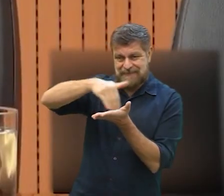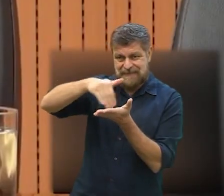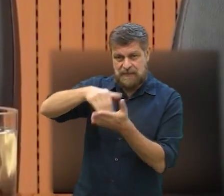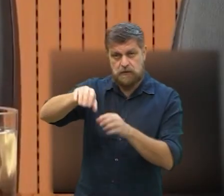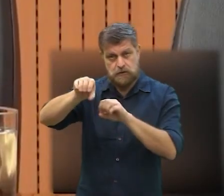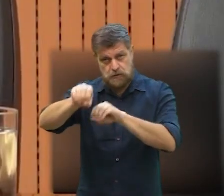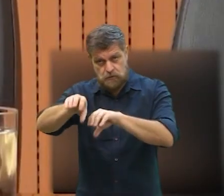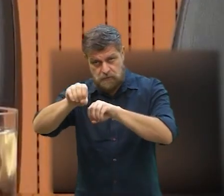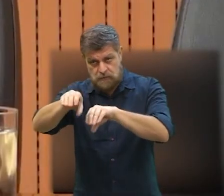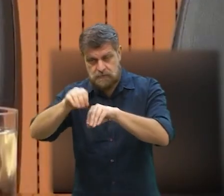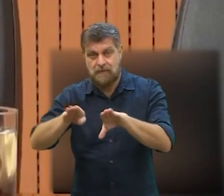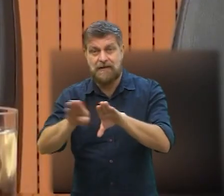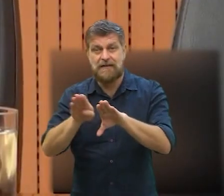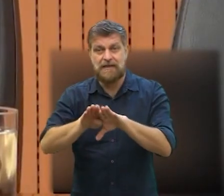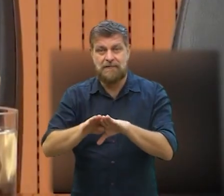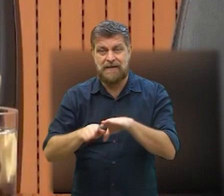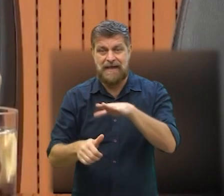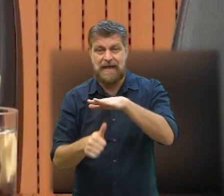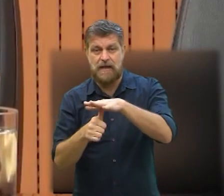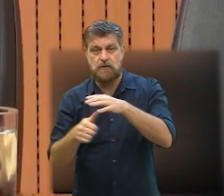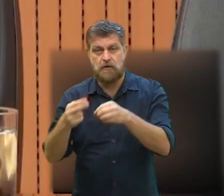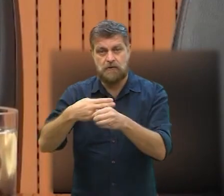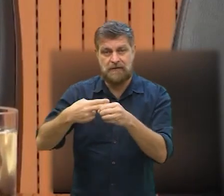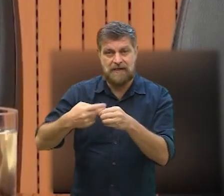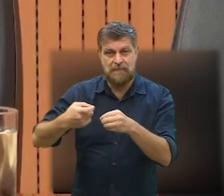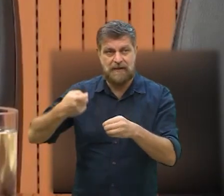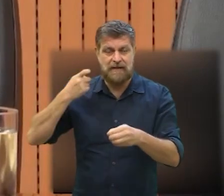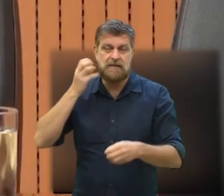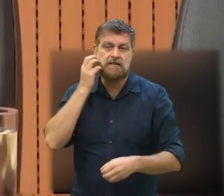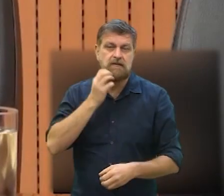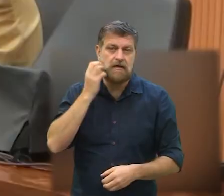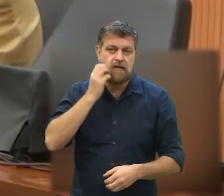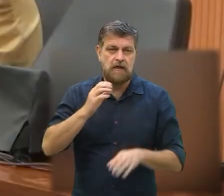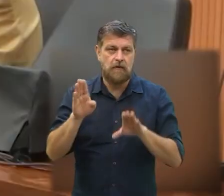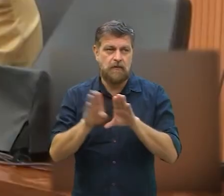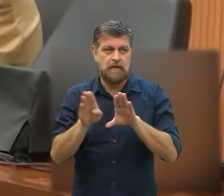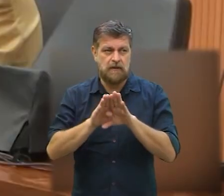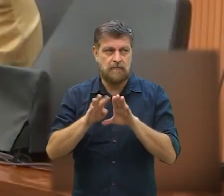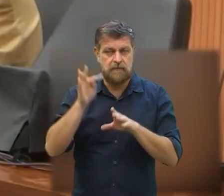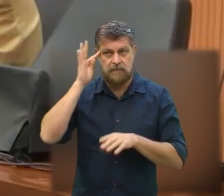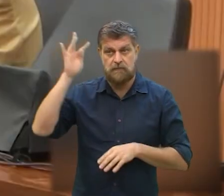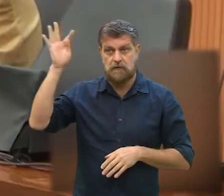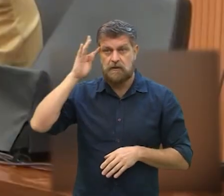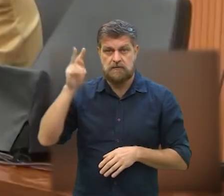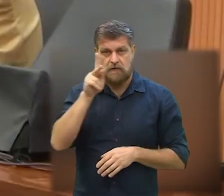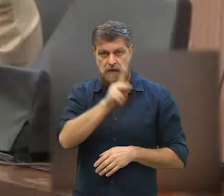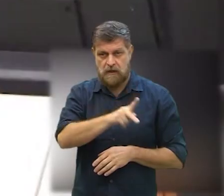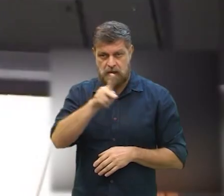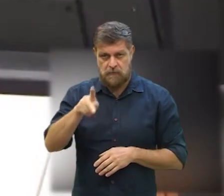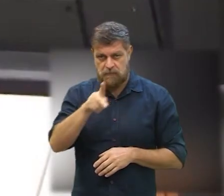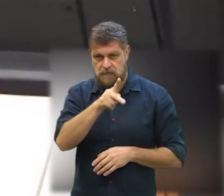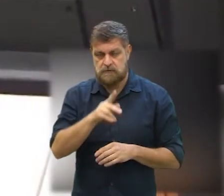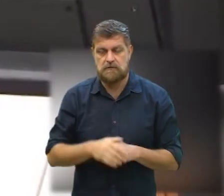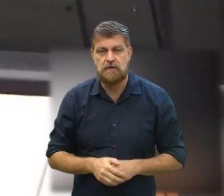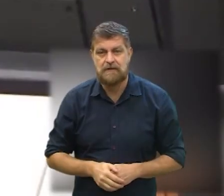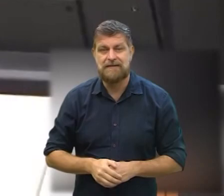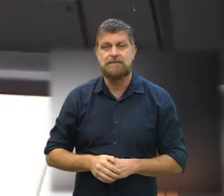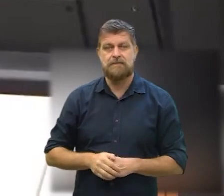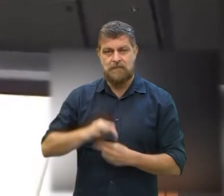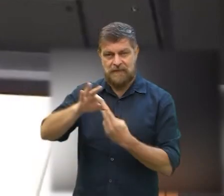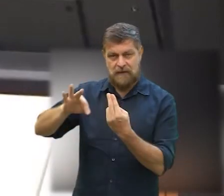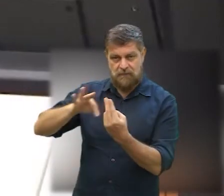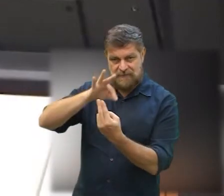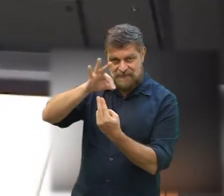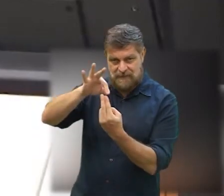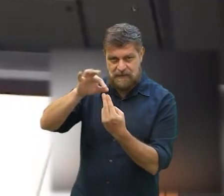de Educação de Campinas e ex-reitor da Unicamp, José Jorge Tadeu, e do filósofo e professor da Universidade Federal de São